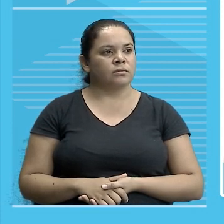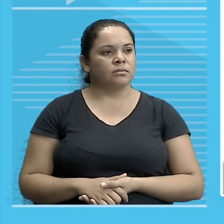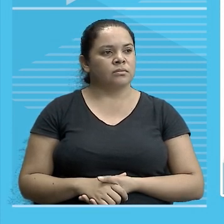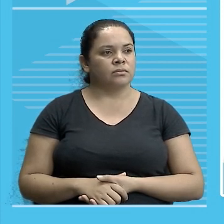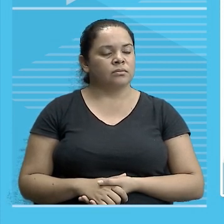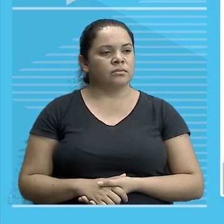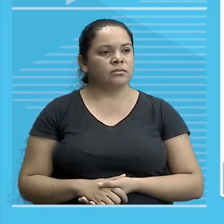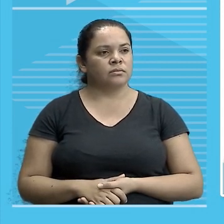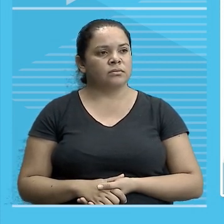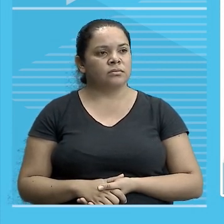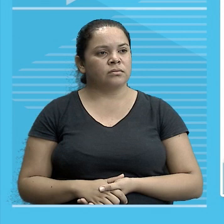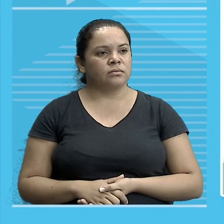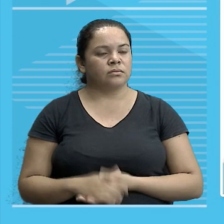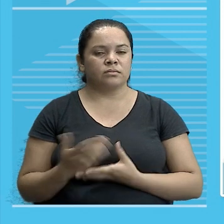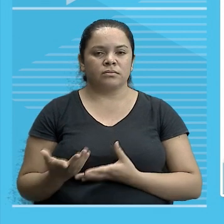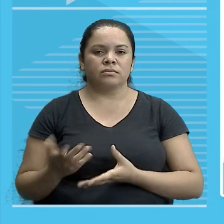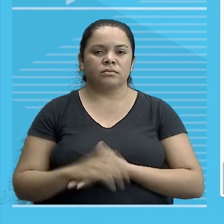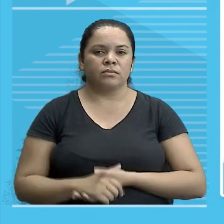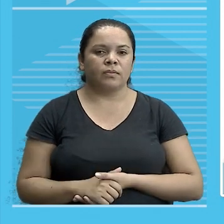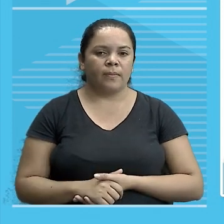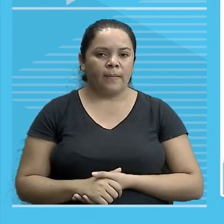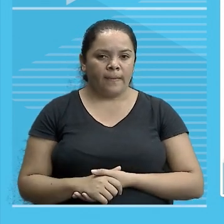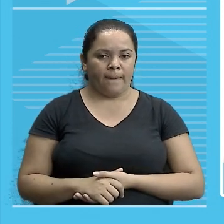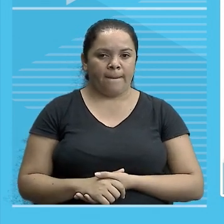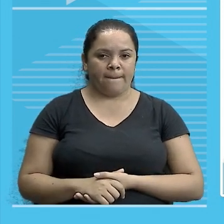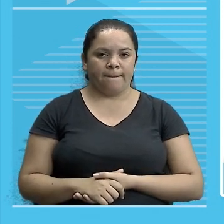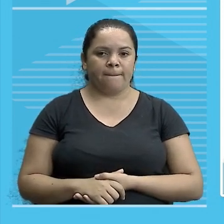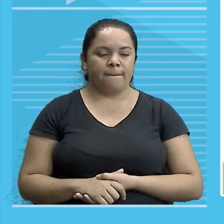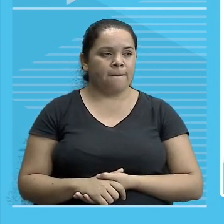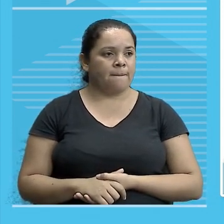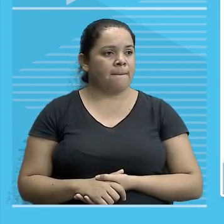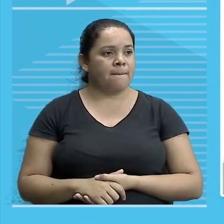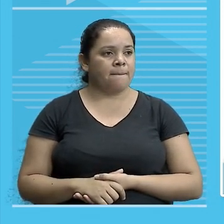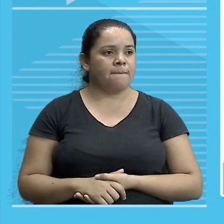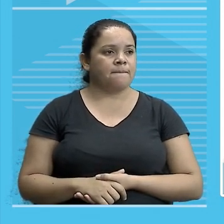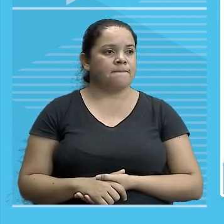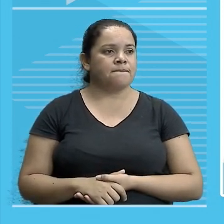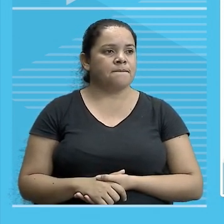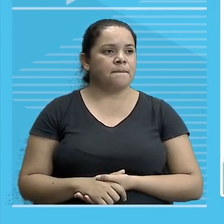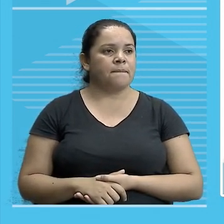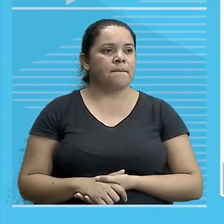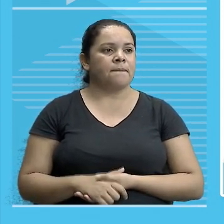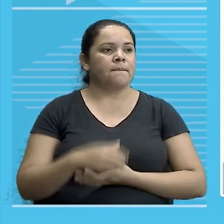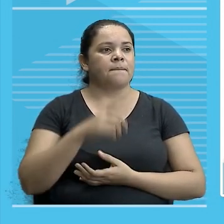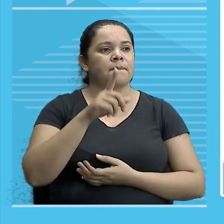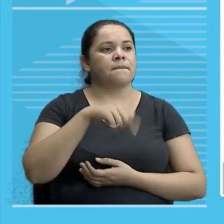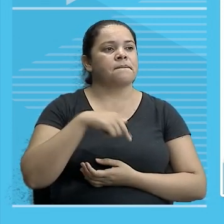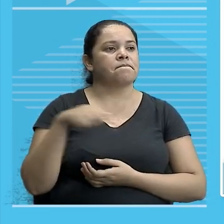Então, ó, pessoal, presta atenção. Ó o fígado aqui, esse grandão aqui, cara, ó.